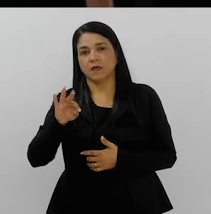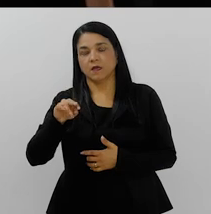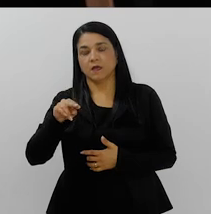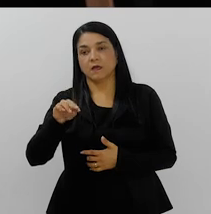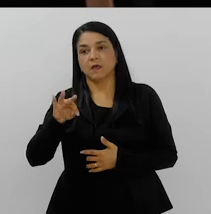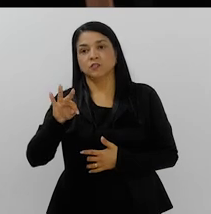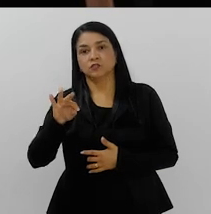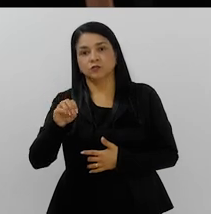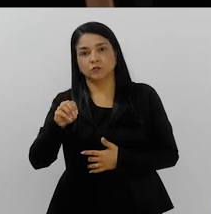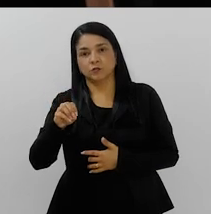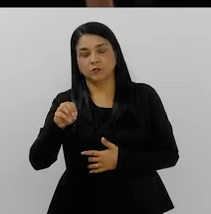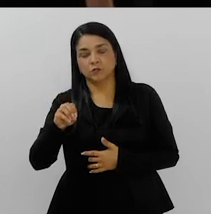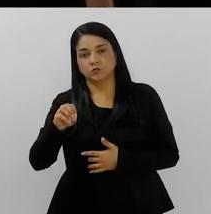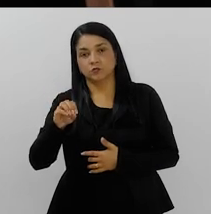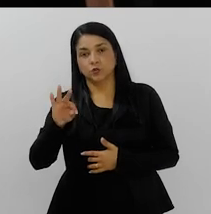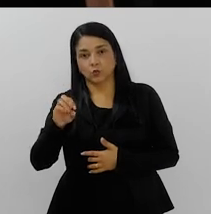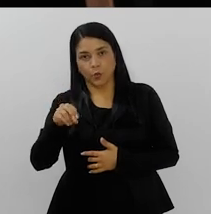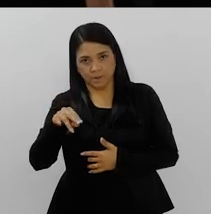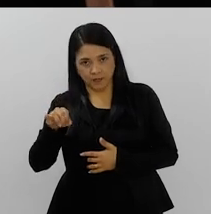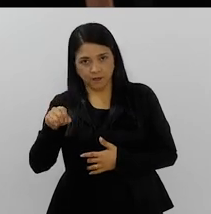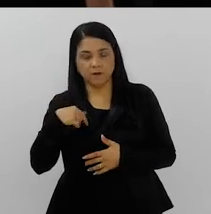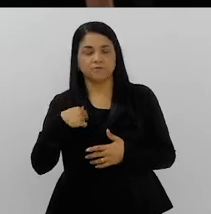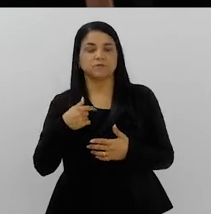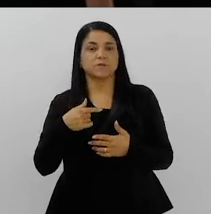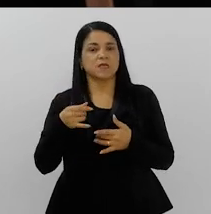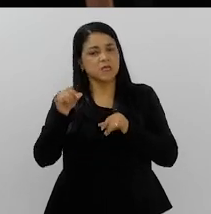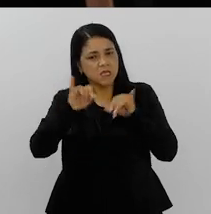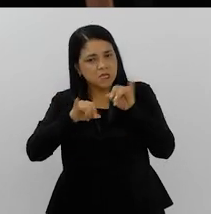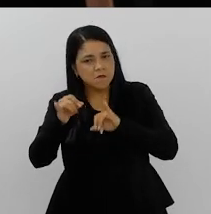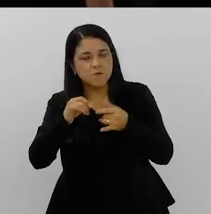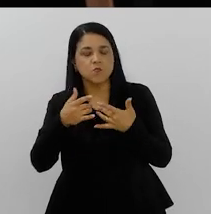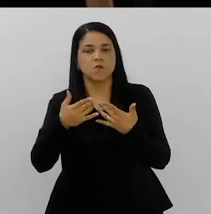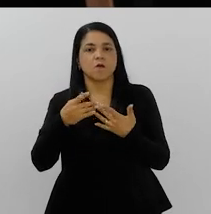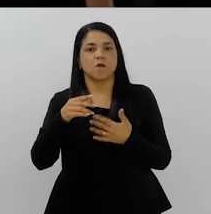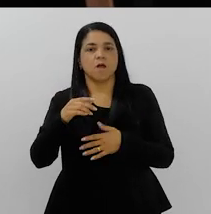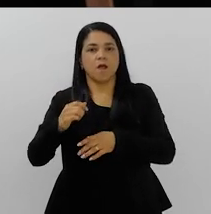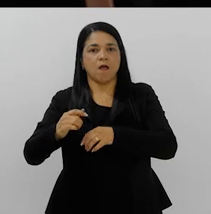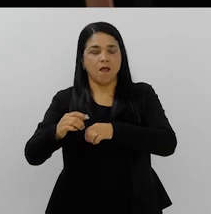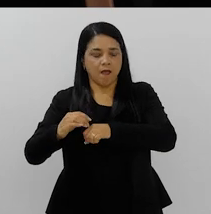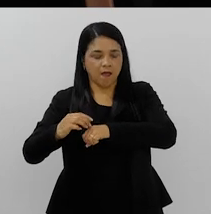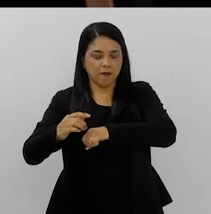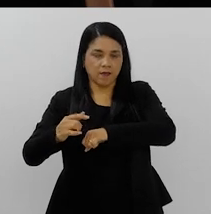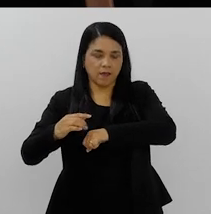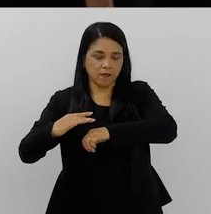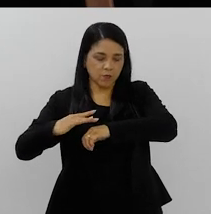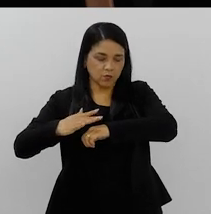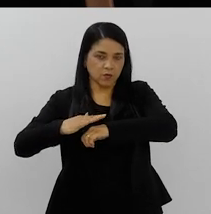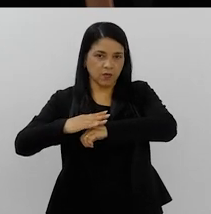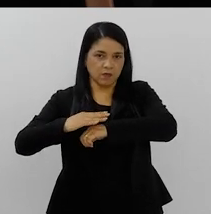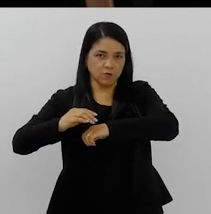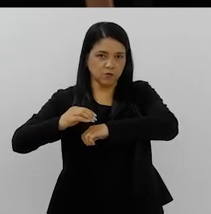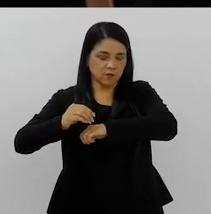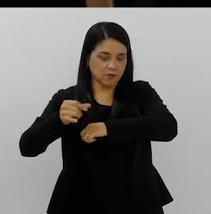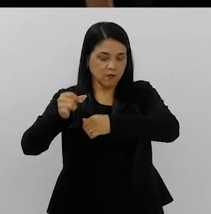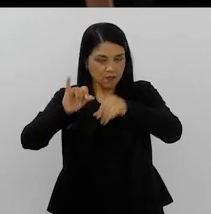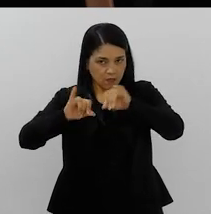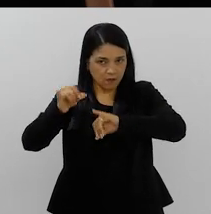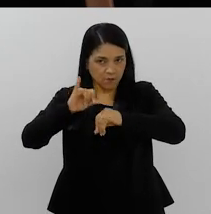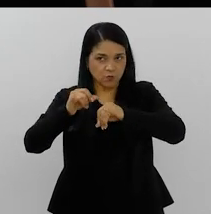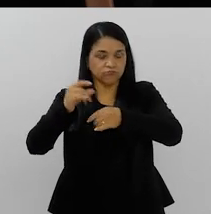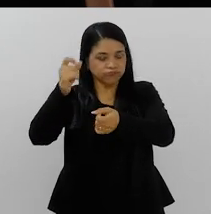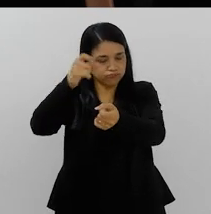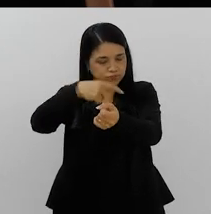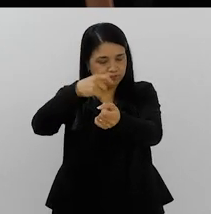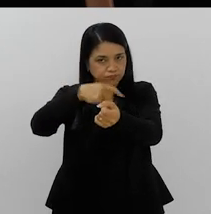tive que passar pela químia ou pela rádio e aí eu fui conhecendo outras mulheres durante o tratamento que tinham essa